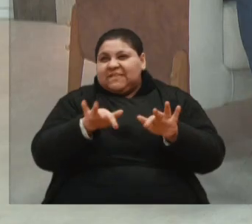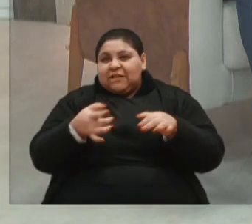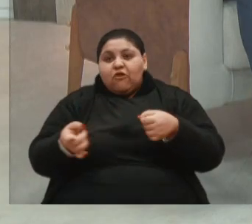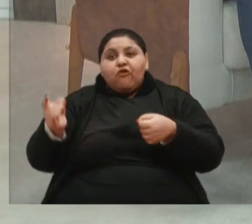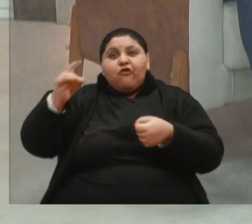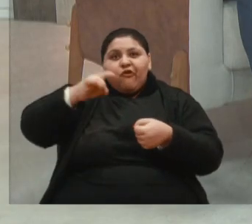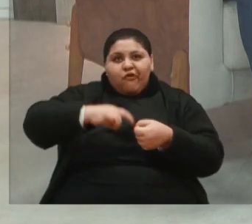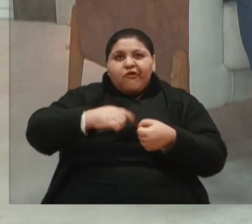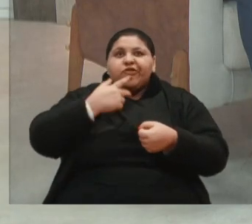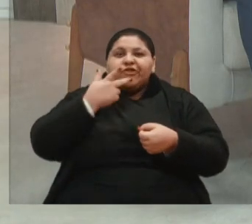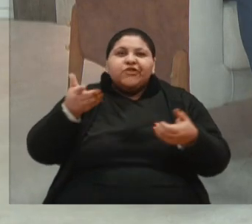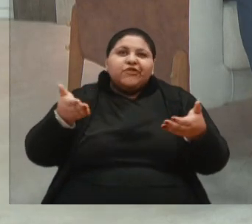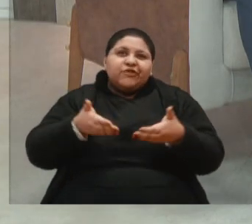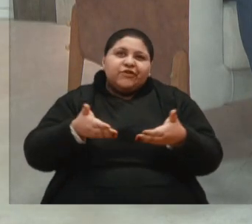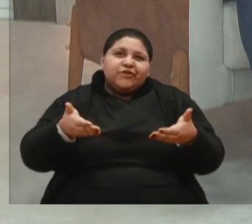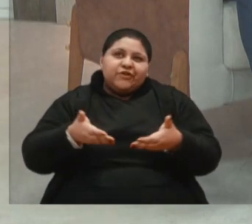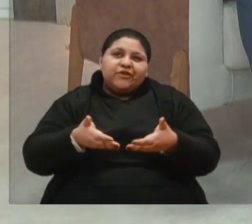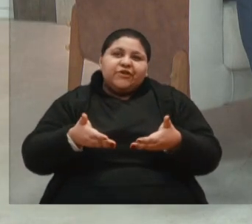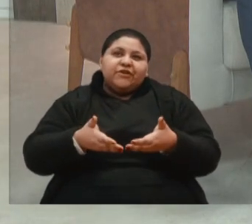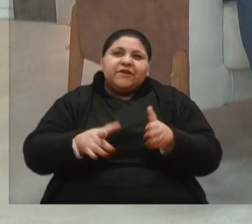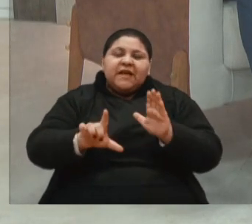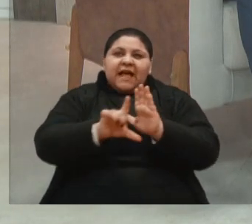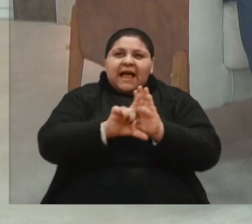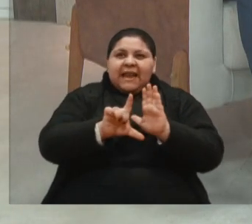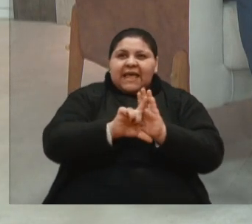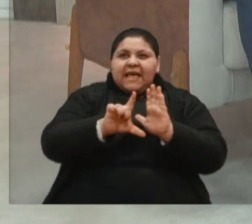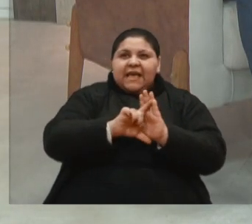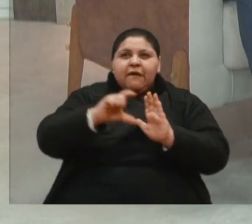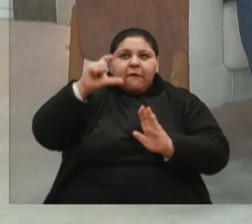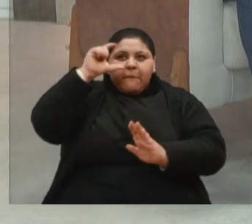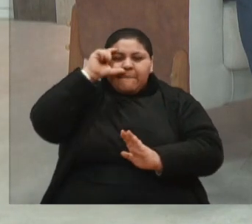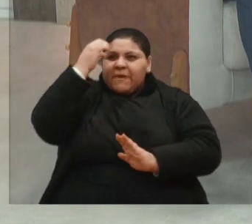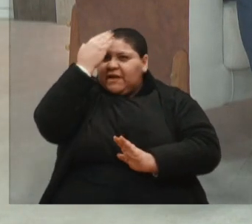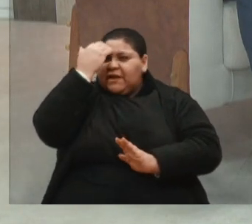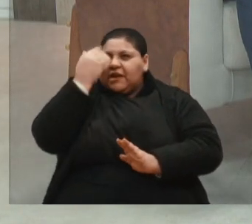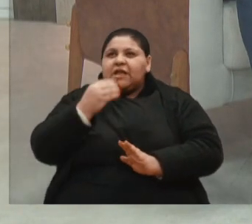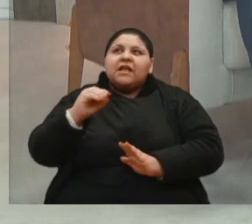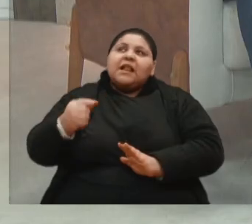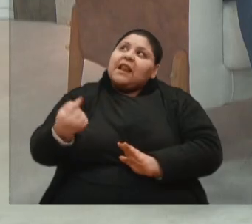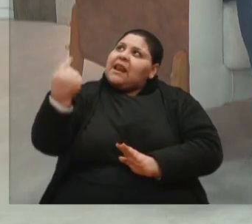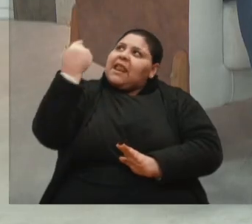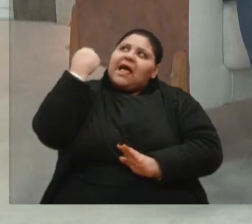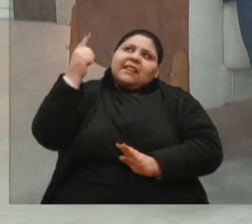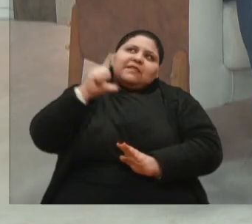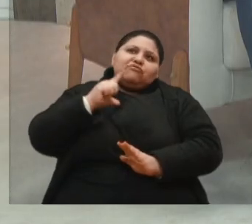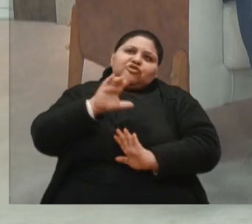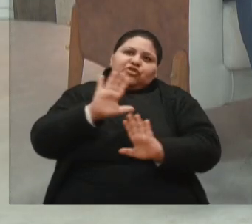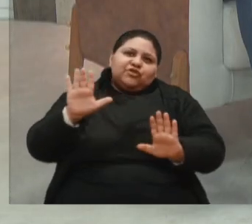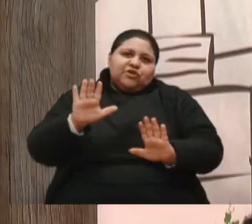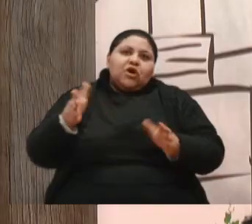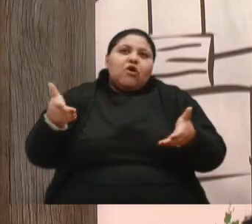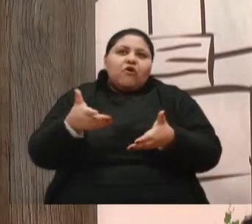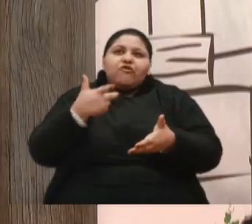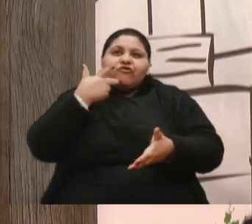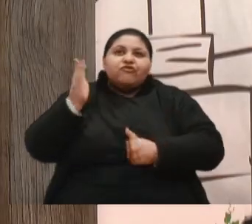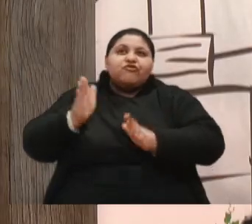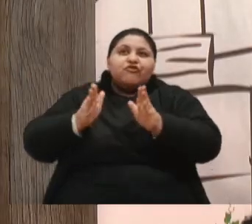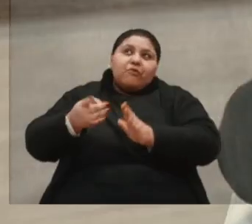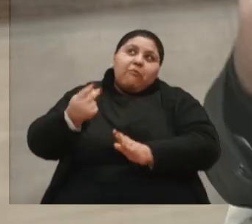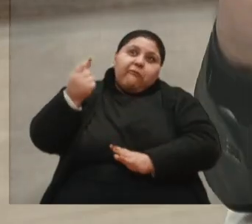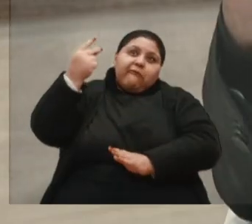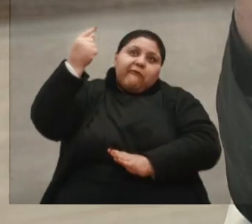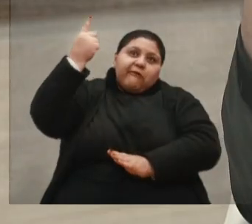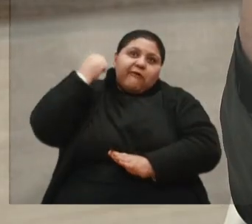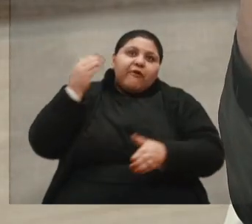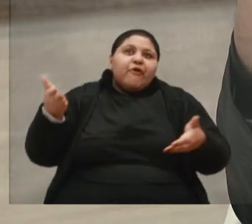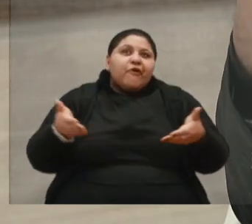a né? reincidência, Isso aí. como a gente fala hoje da Lei Maria da Penha. Isso. Claro enfim. que na época não tinha isso, né? Claro, nós estamos tratando